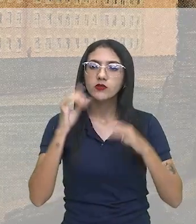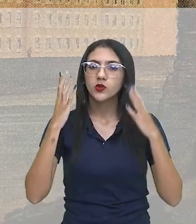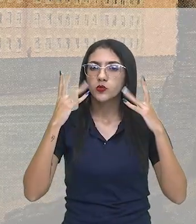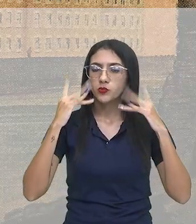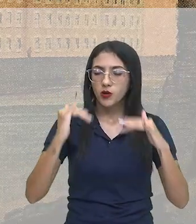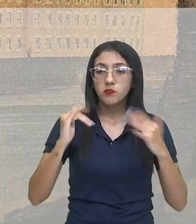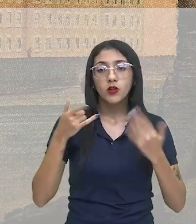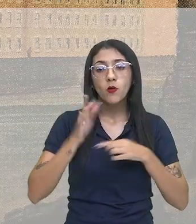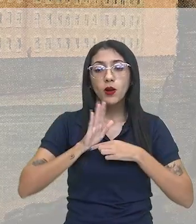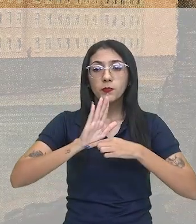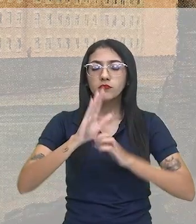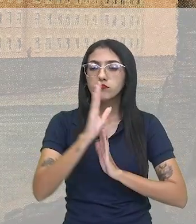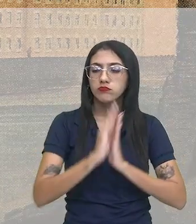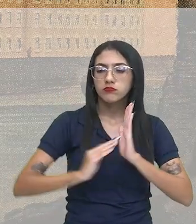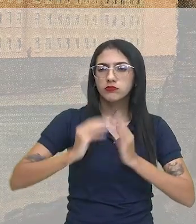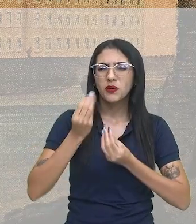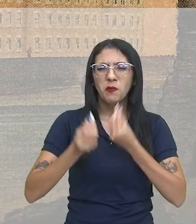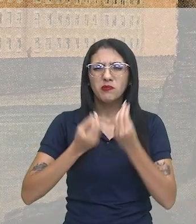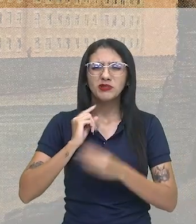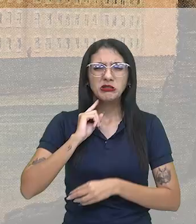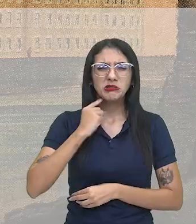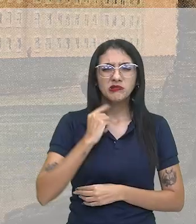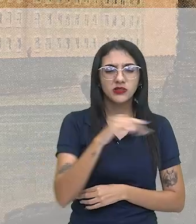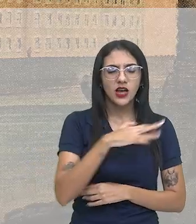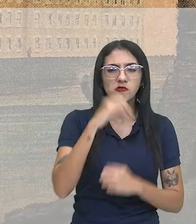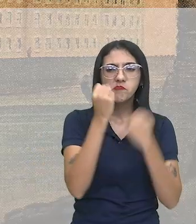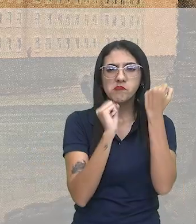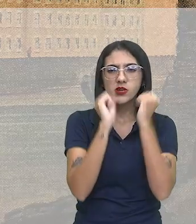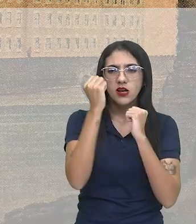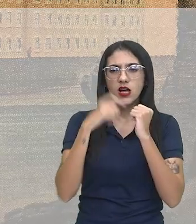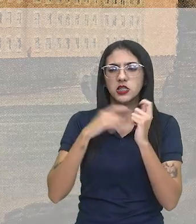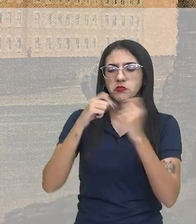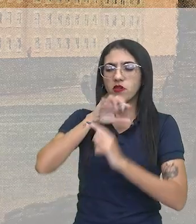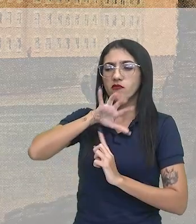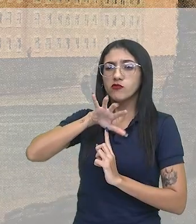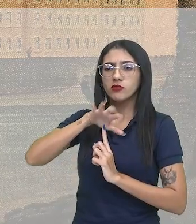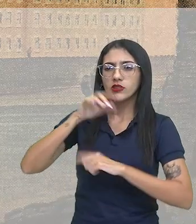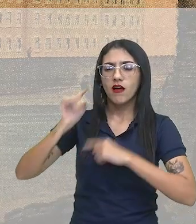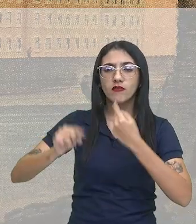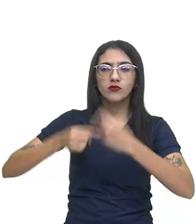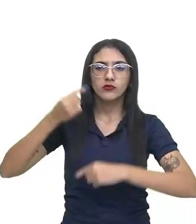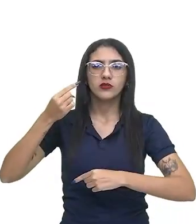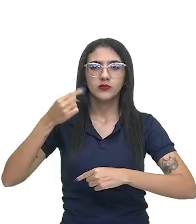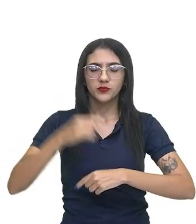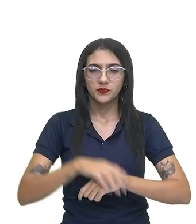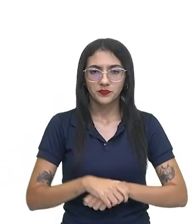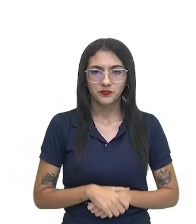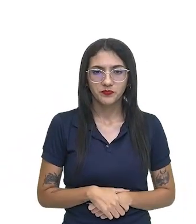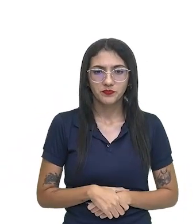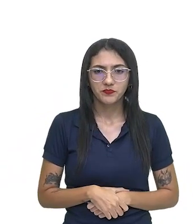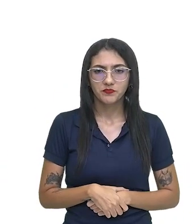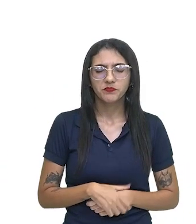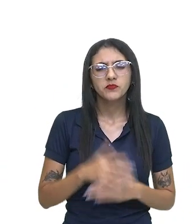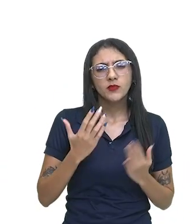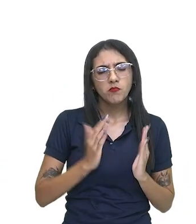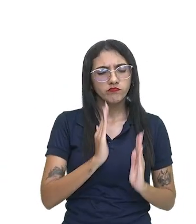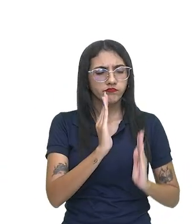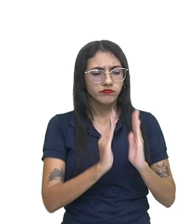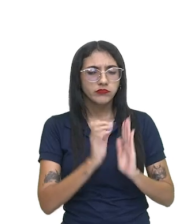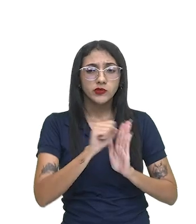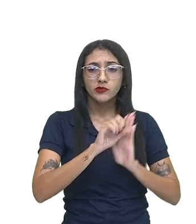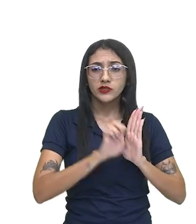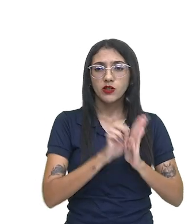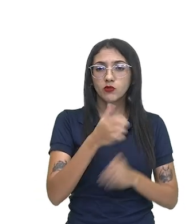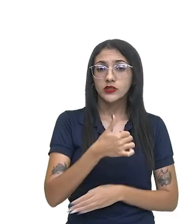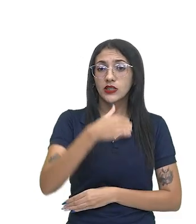forma científica como a poluição industrial pode influenciar a evolução das espécies. Em meados do século